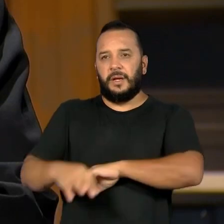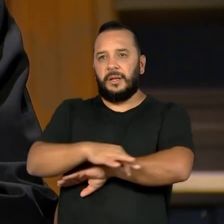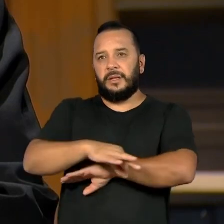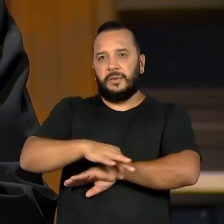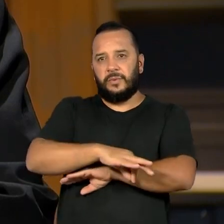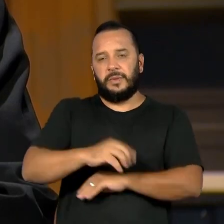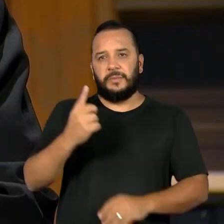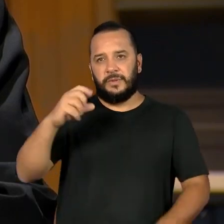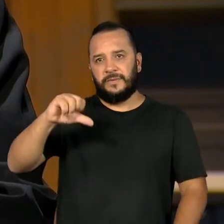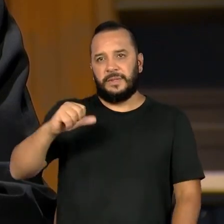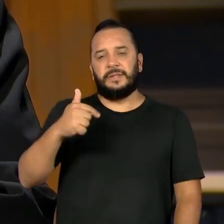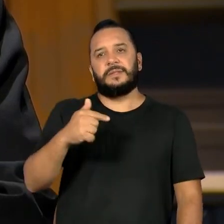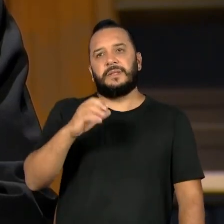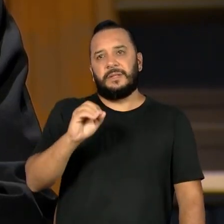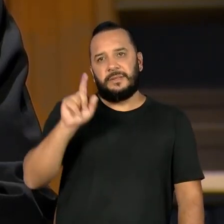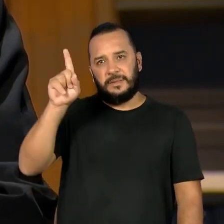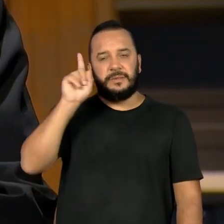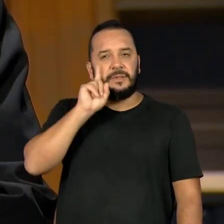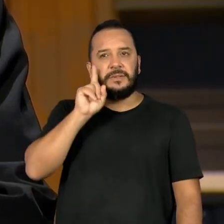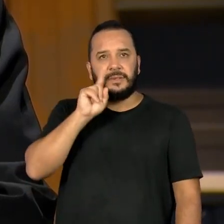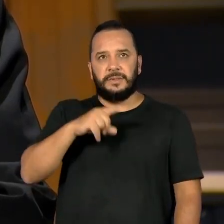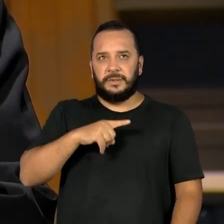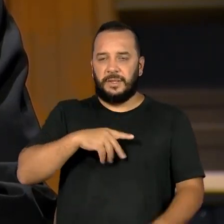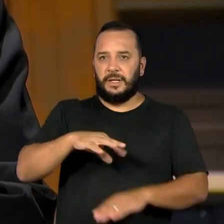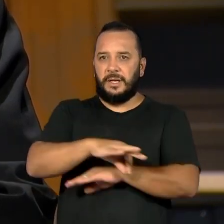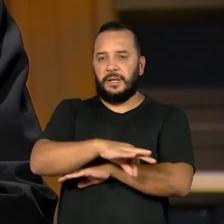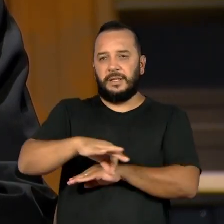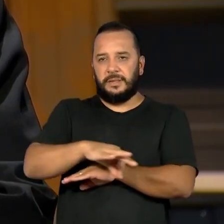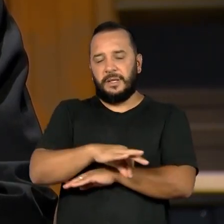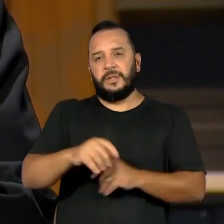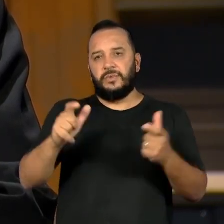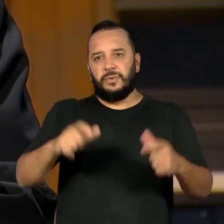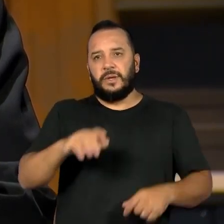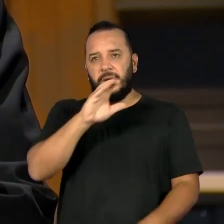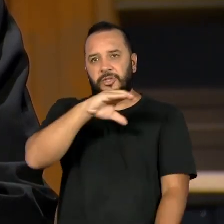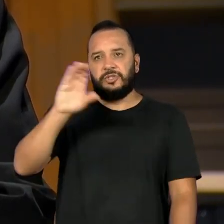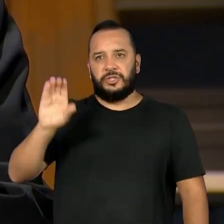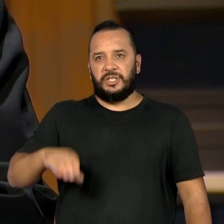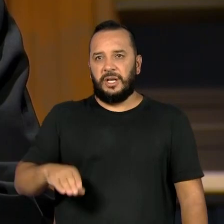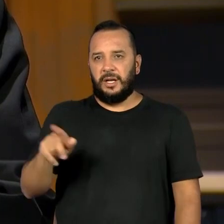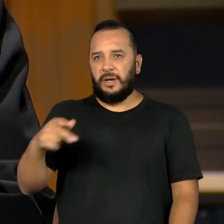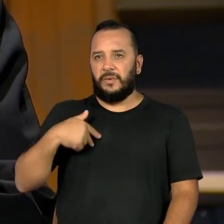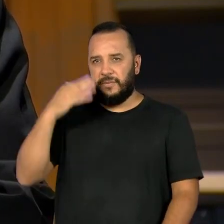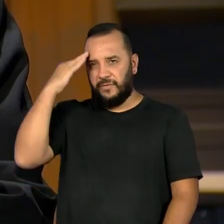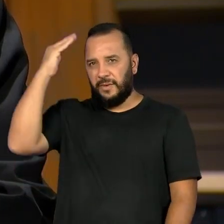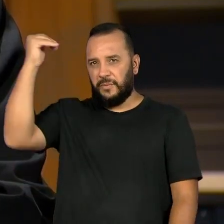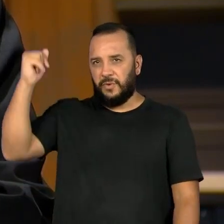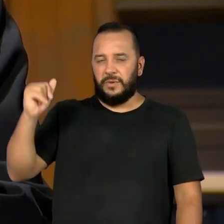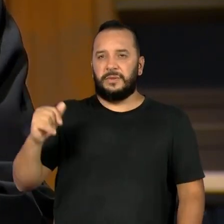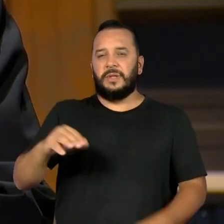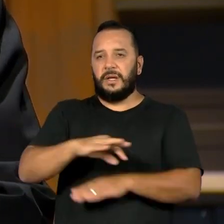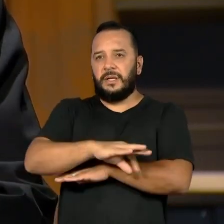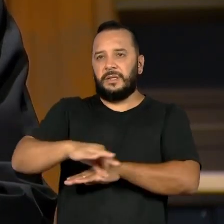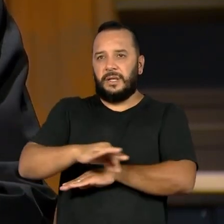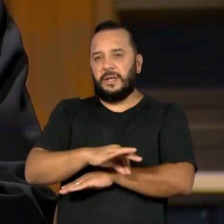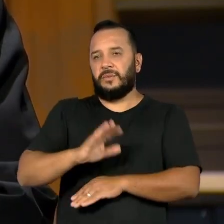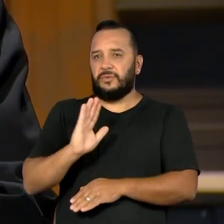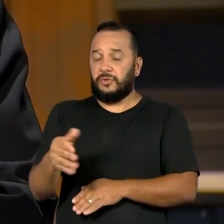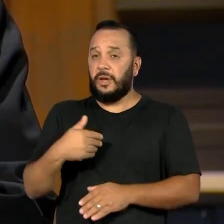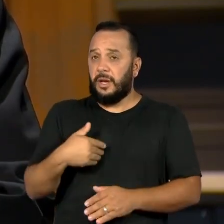nos Estados Unidos arquitetos da região de Chicago super premiados e ficavam incomodados